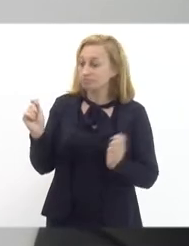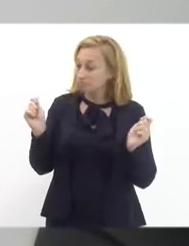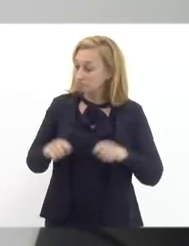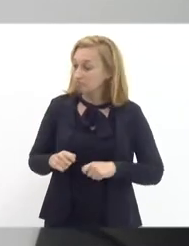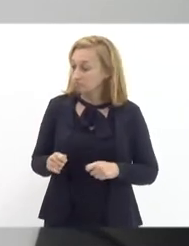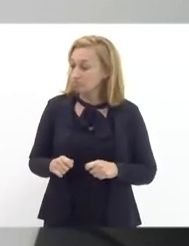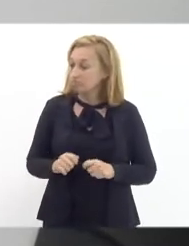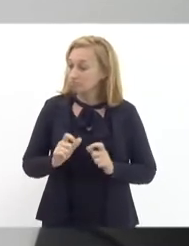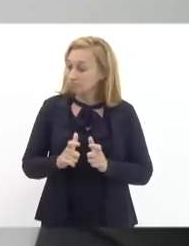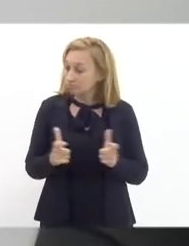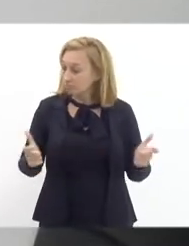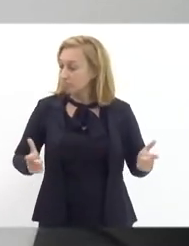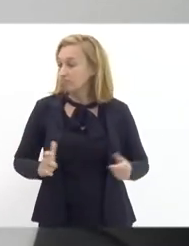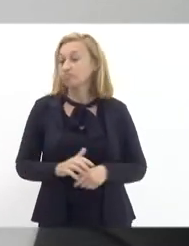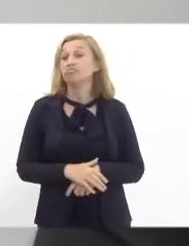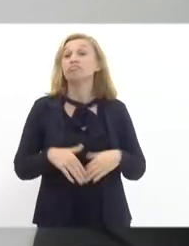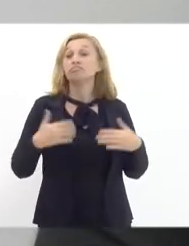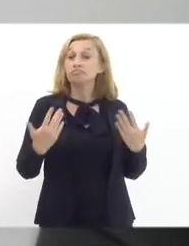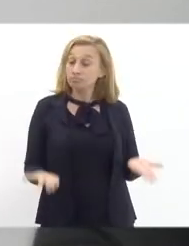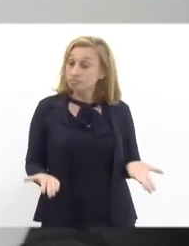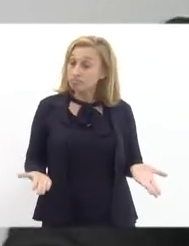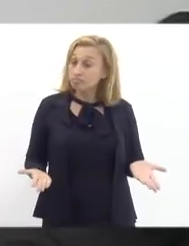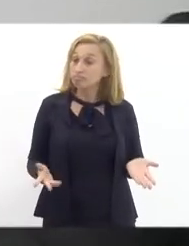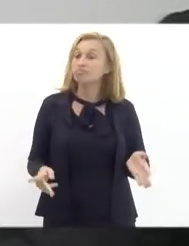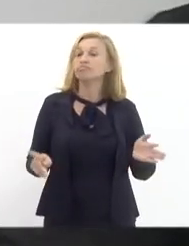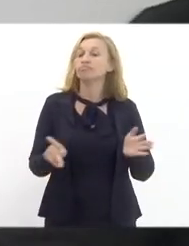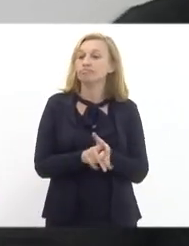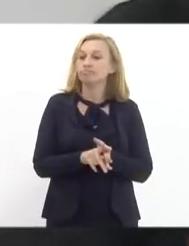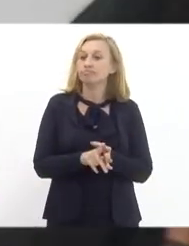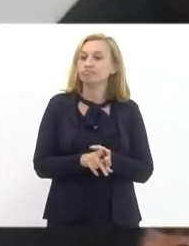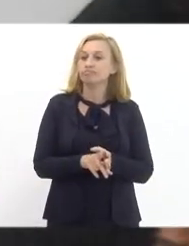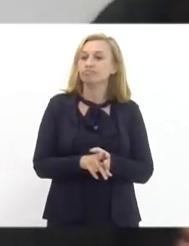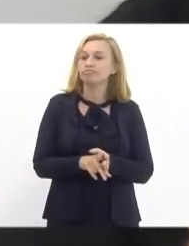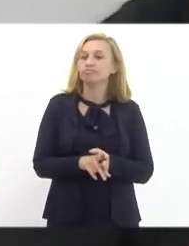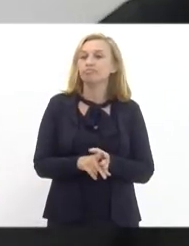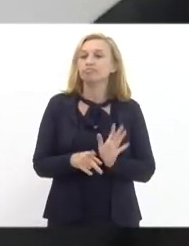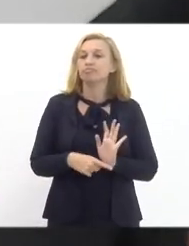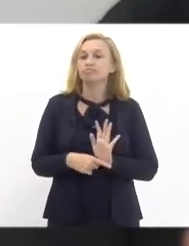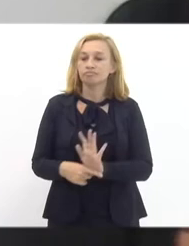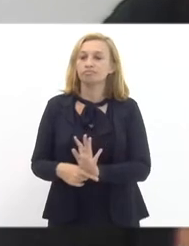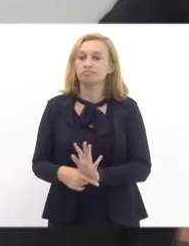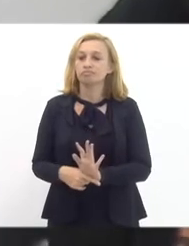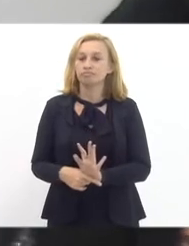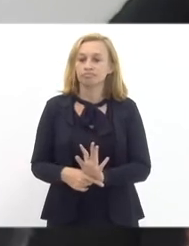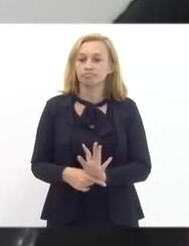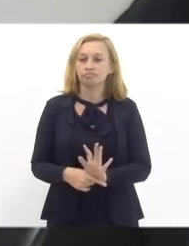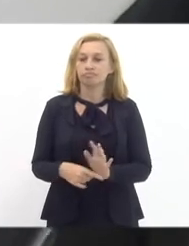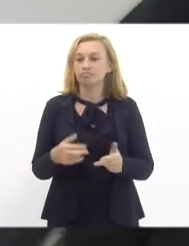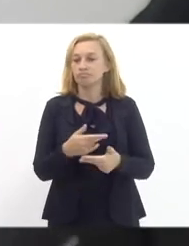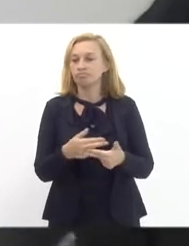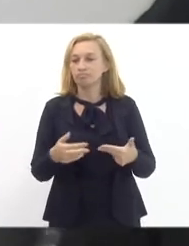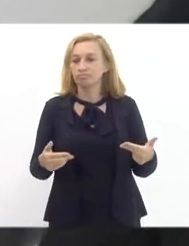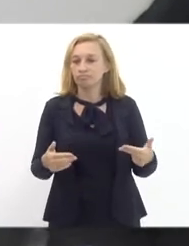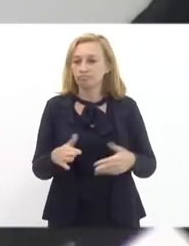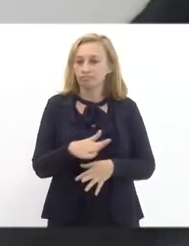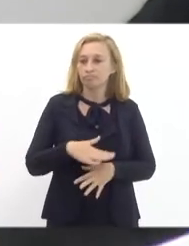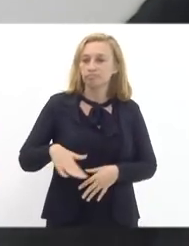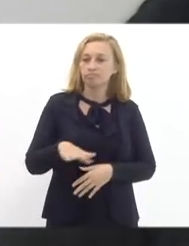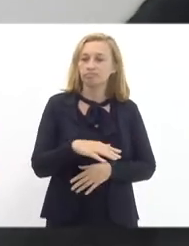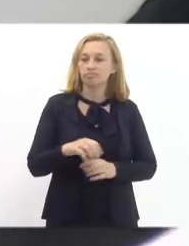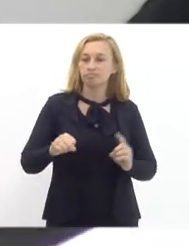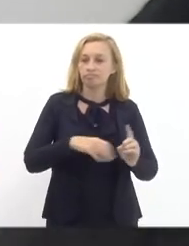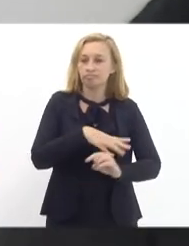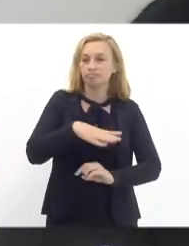potencial enorme. Então, esse projeto atende inúmeras demandas sociais